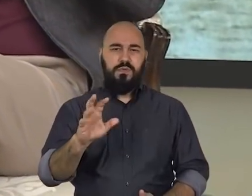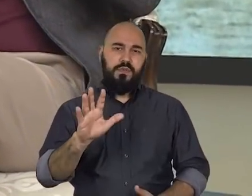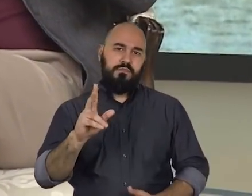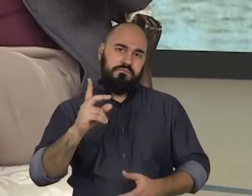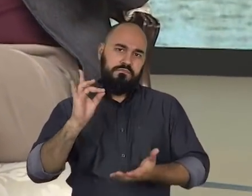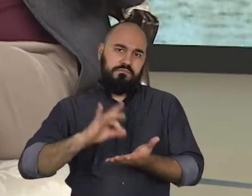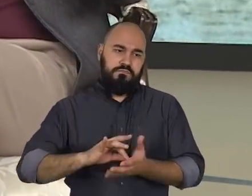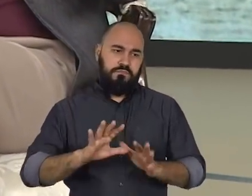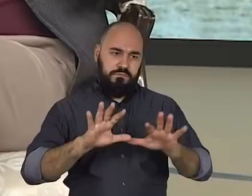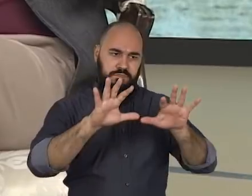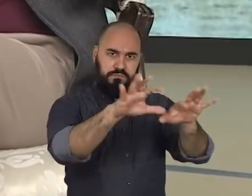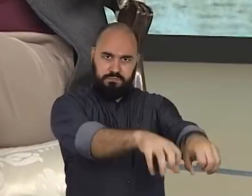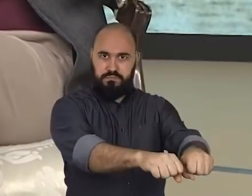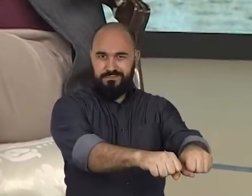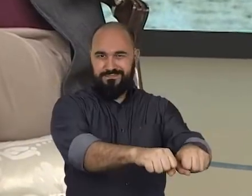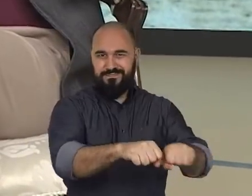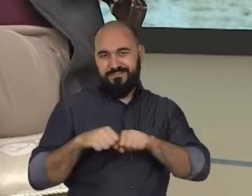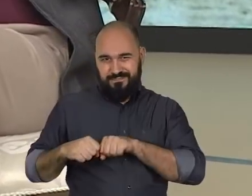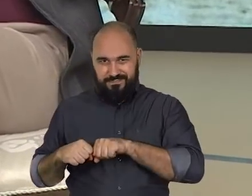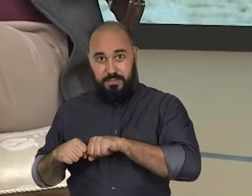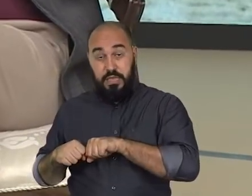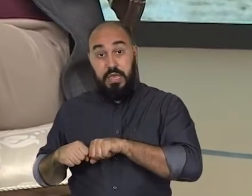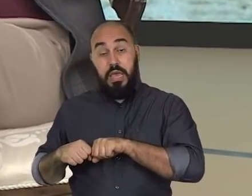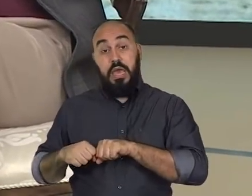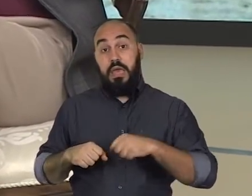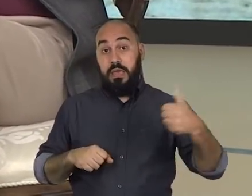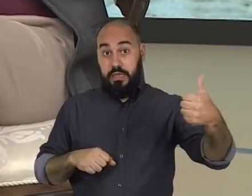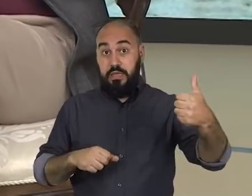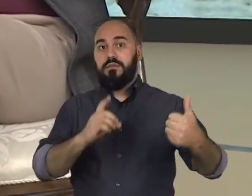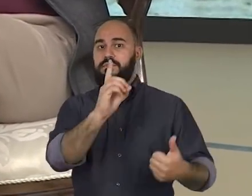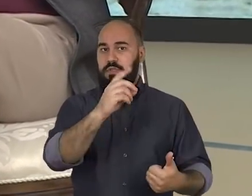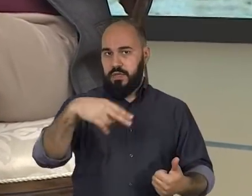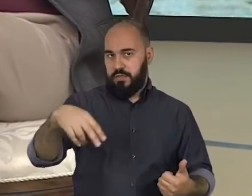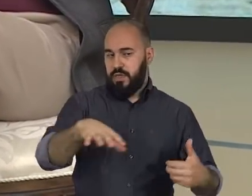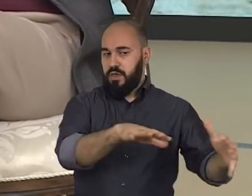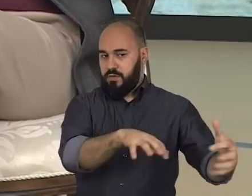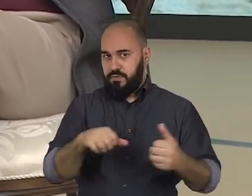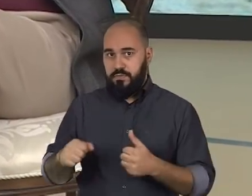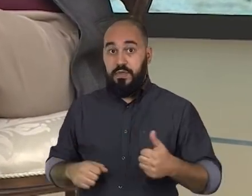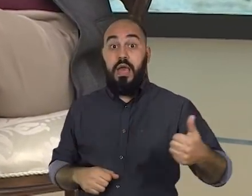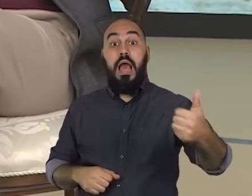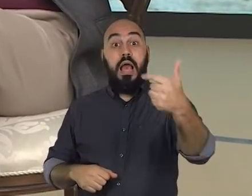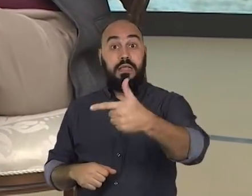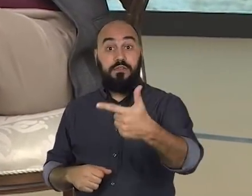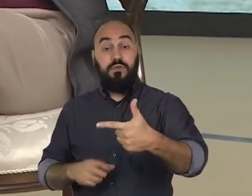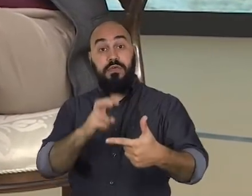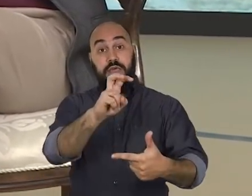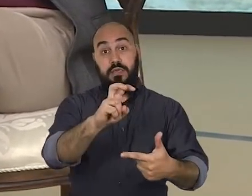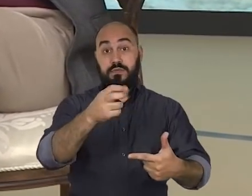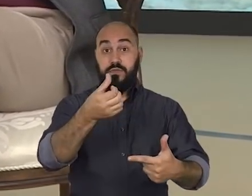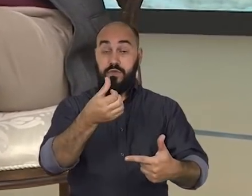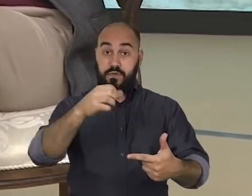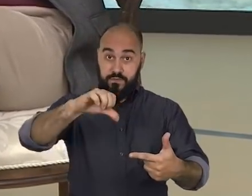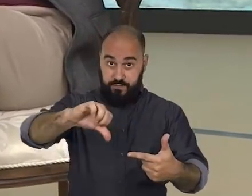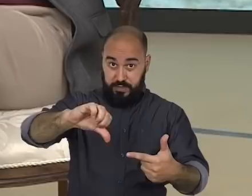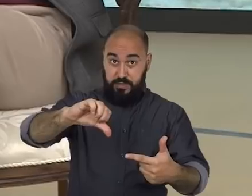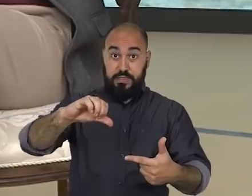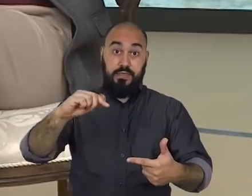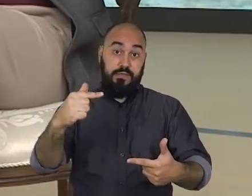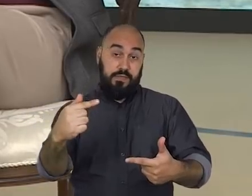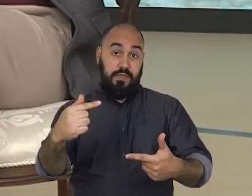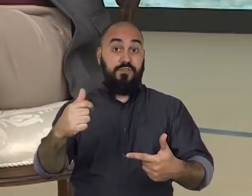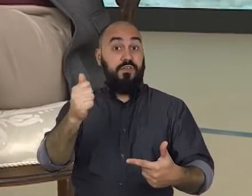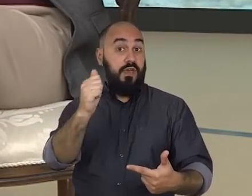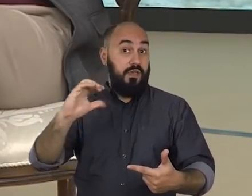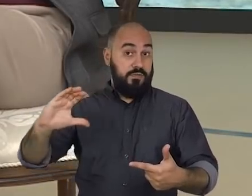seus companheiros foram levados para a Babilônia. A segunda seria em 597 a.C., quando o rei Joaquim e a família